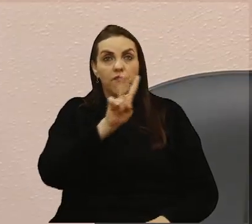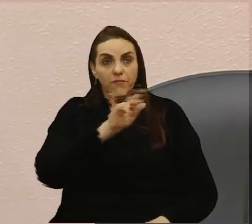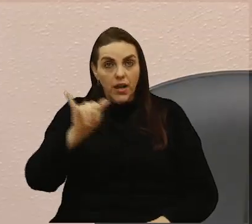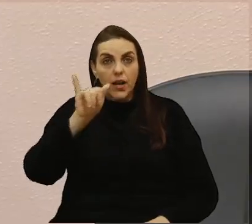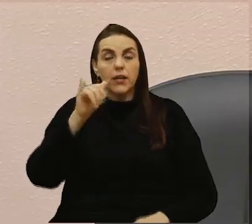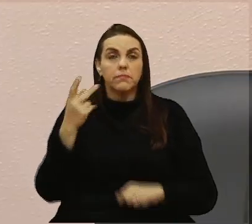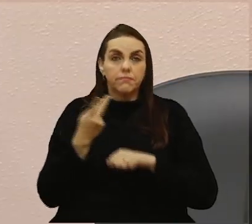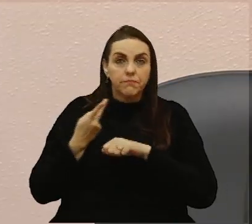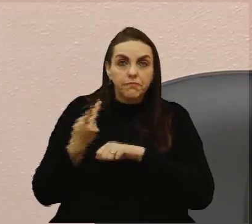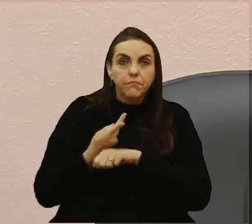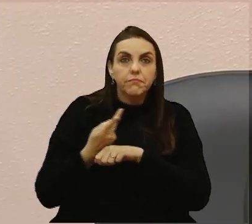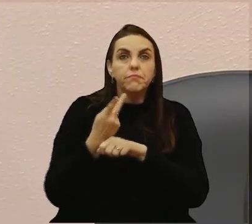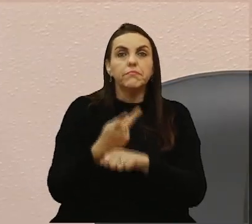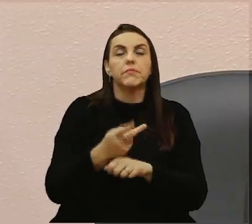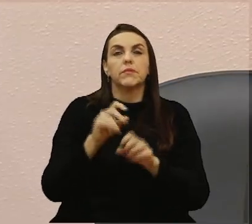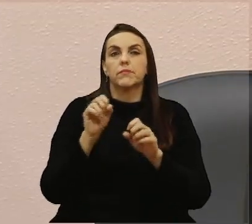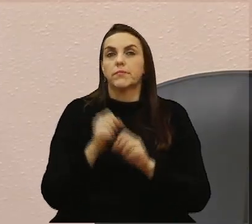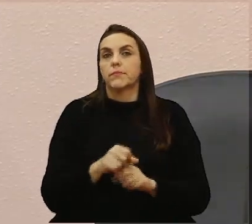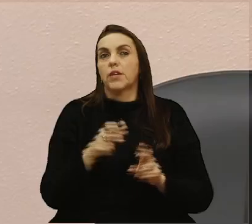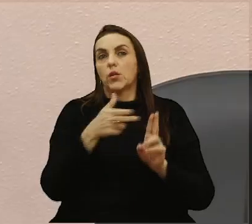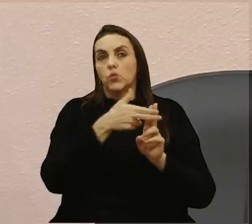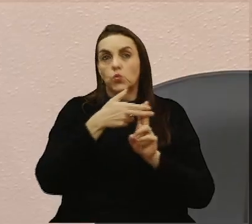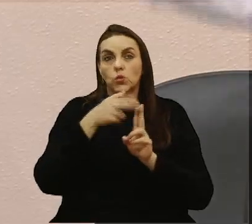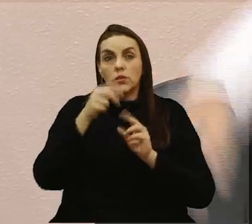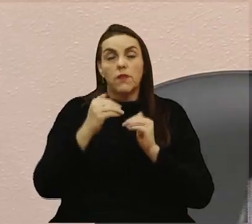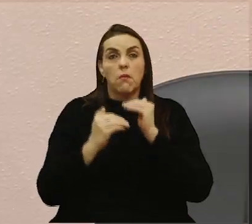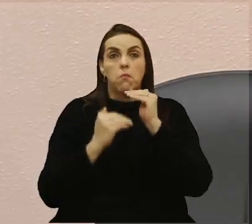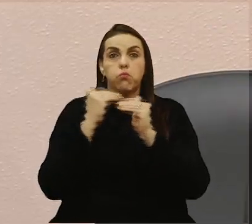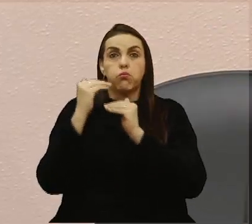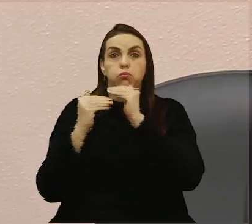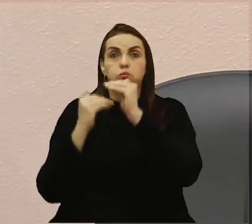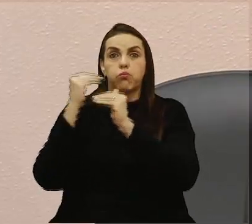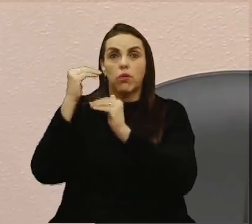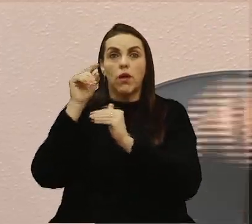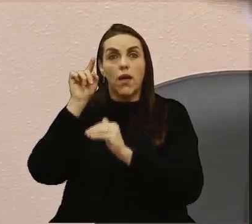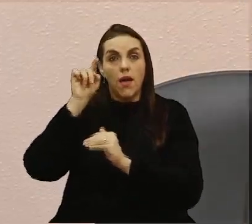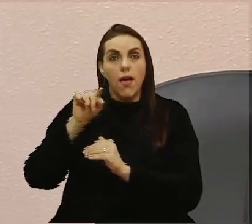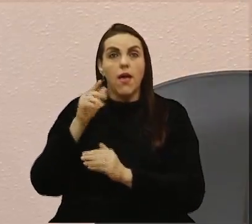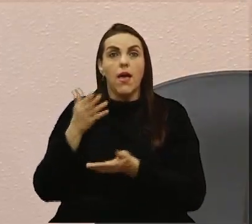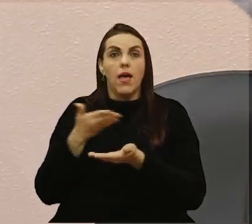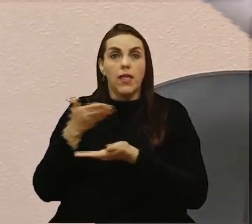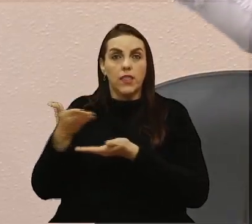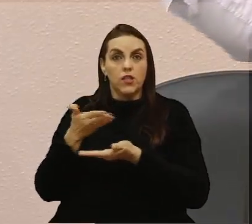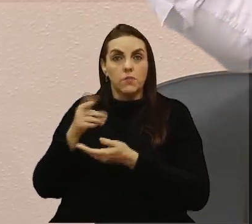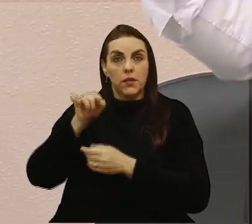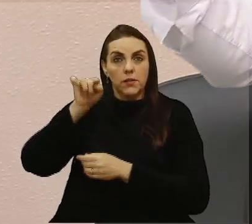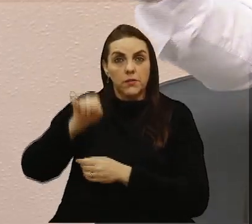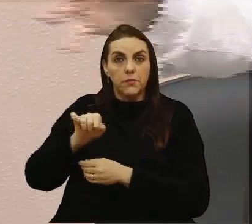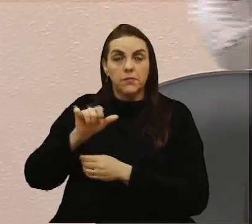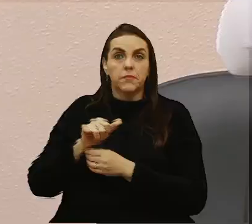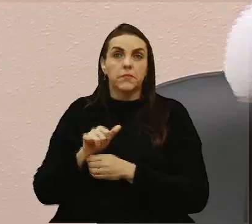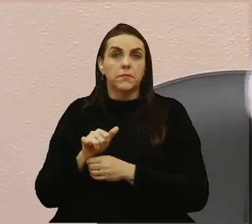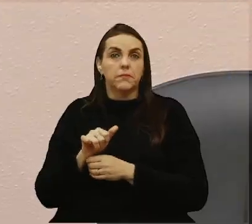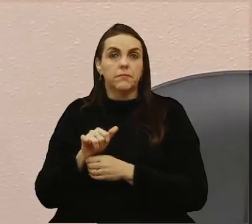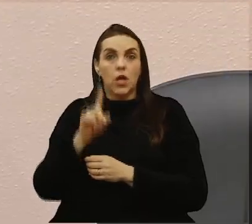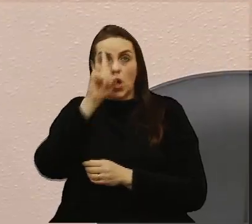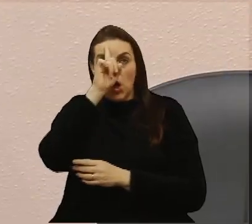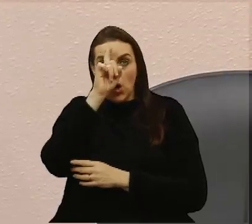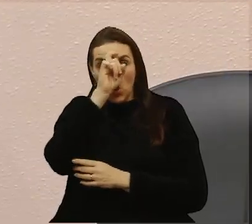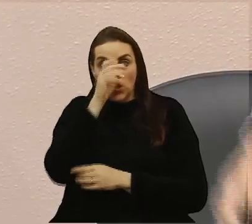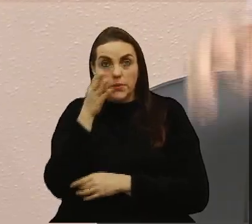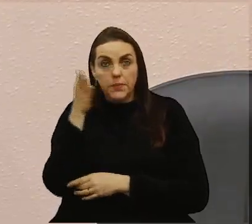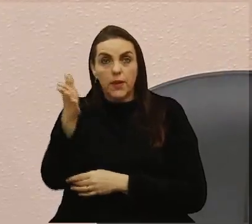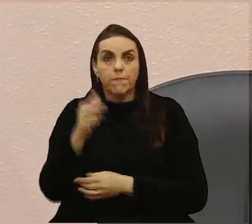quando procurar o sistema, evoluir para ser atendidas no